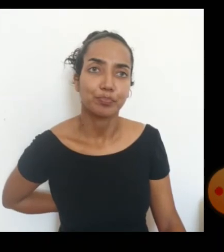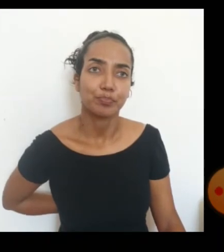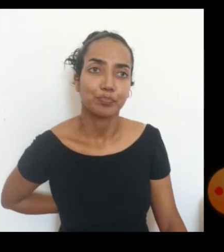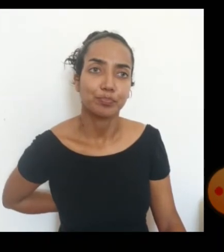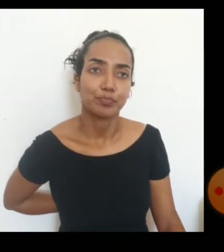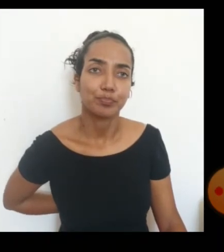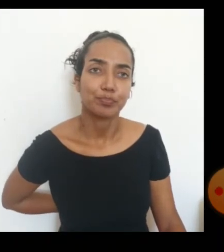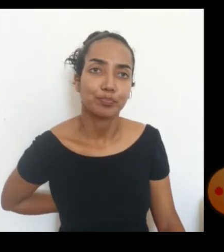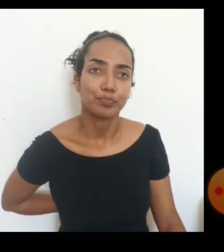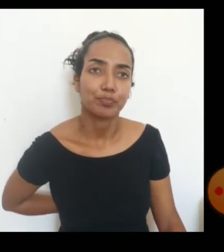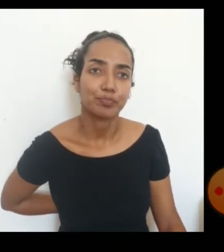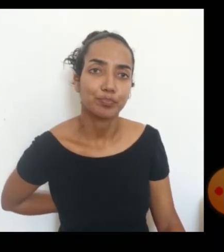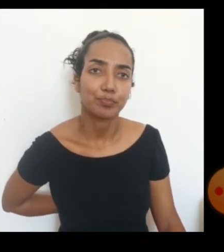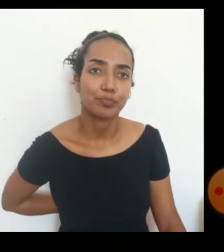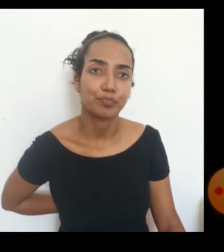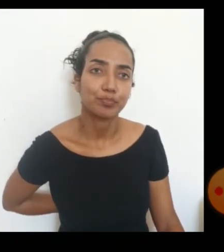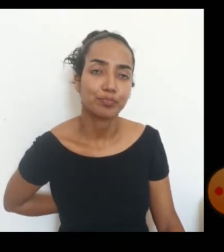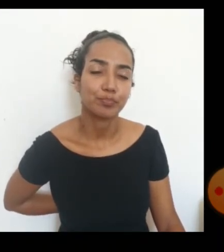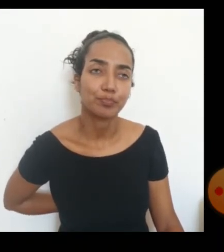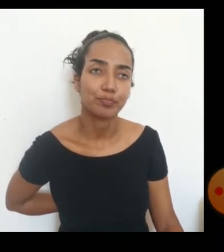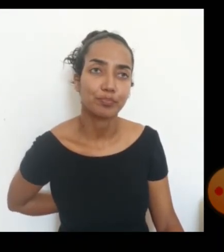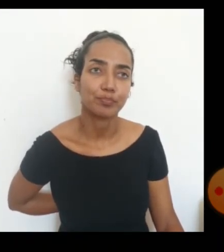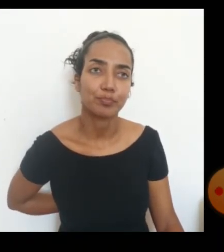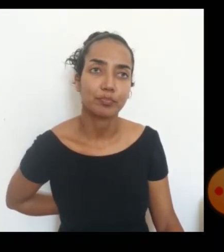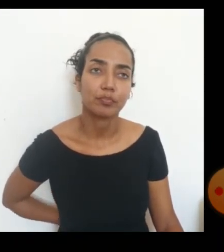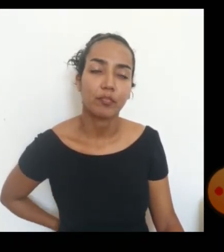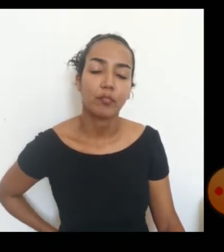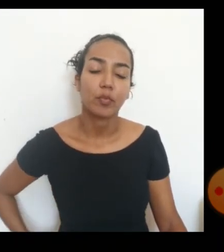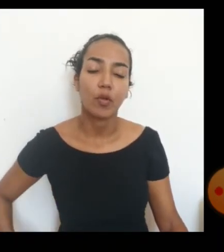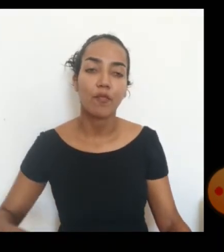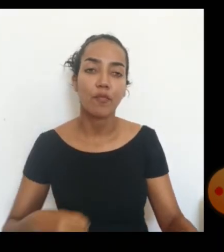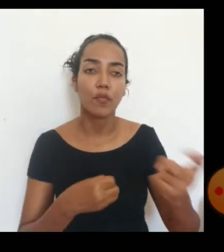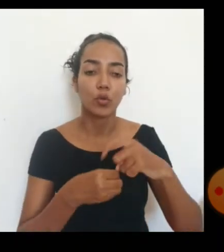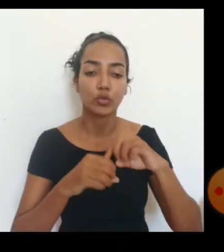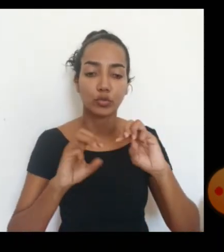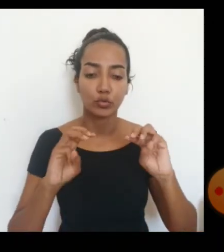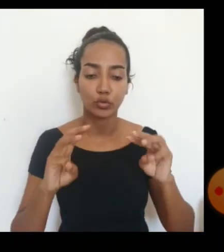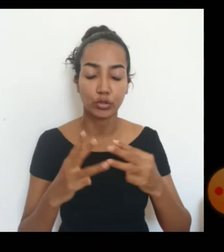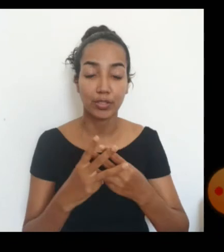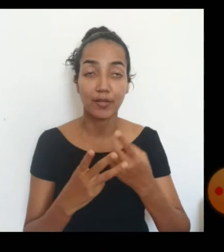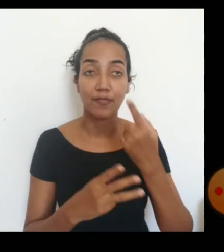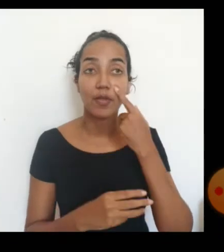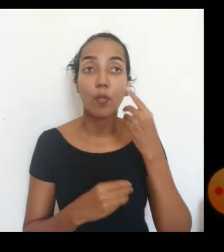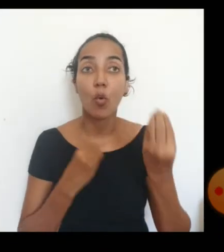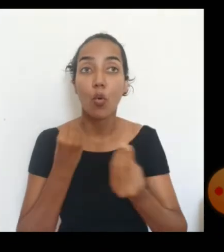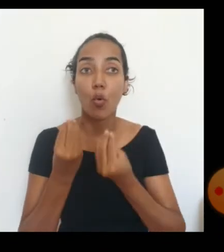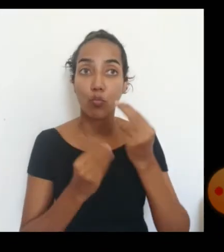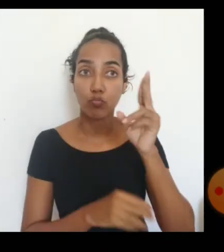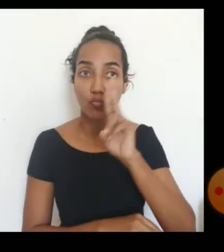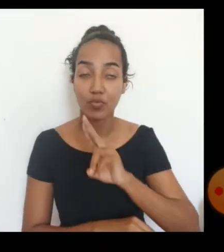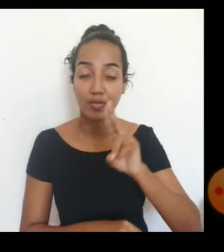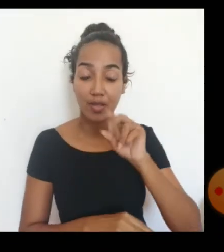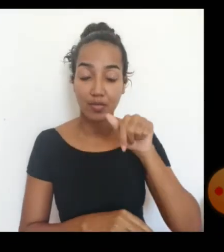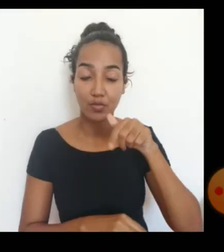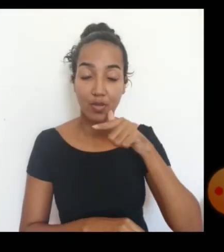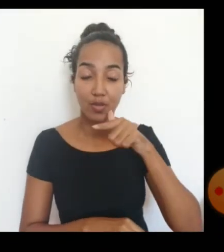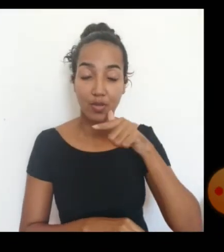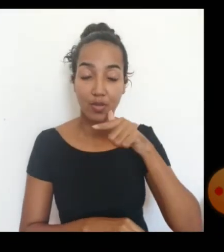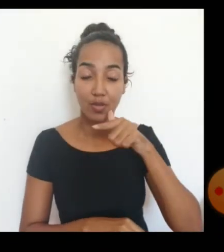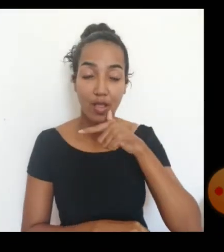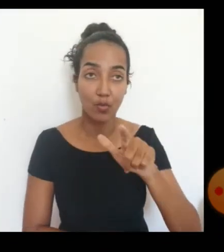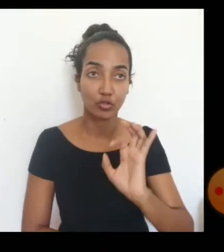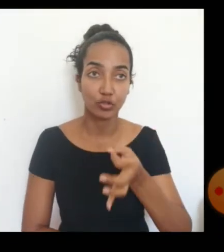Vimos como implementar isso em Java, acabei de mostrar aí no... E apenas mais um outro ponto aqui é